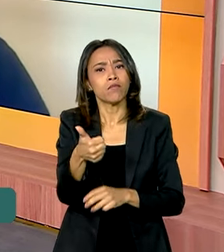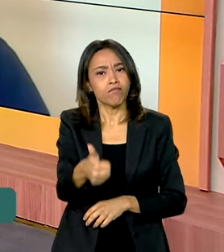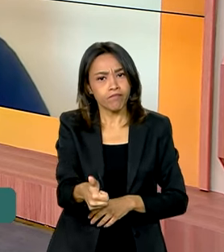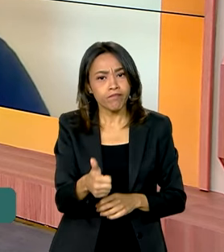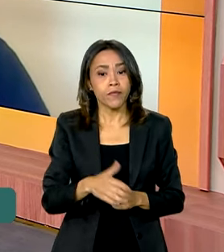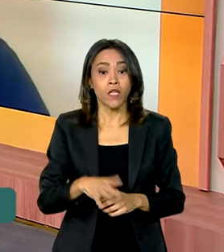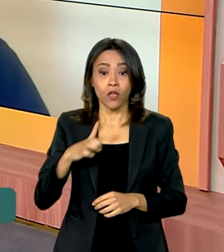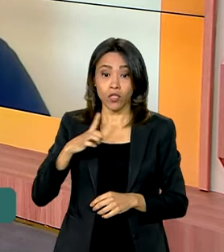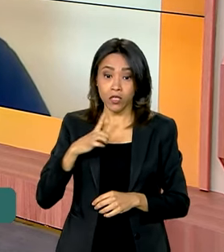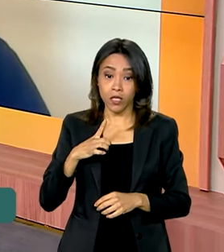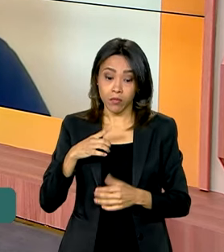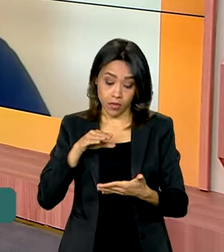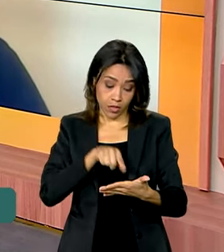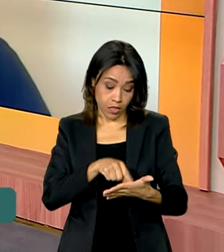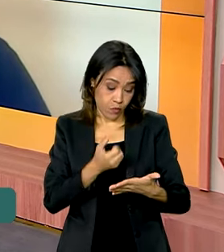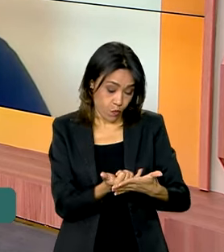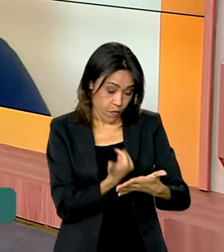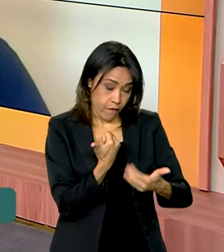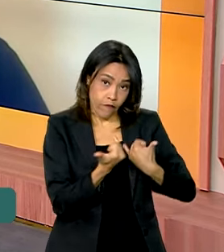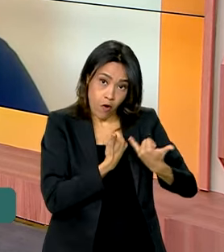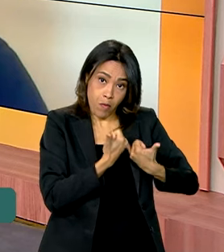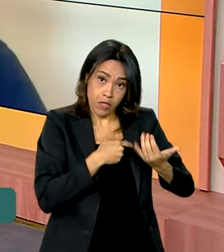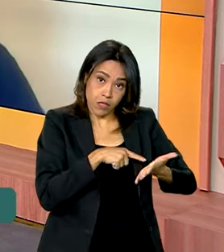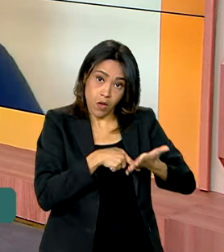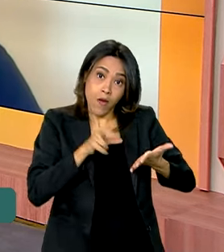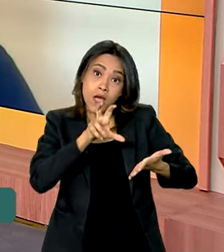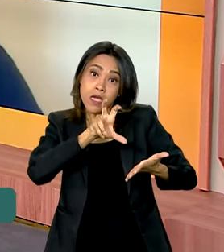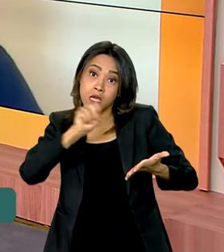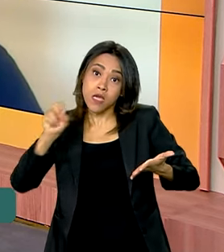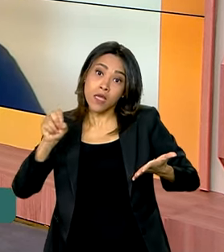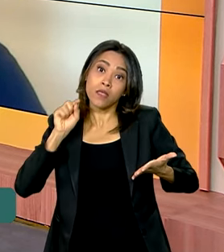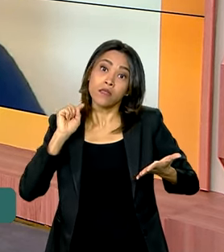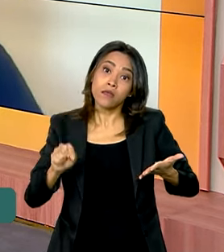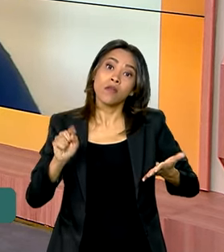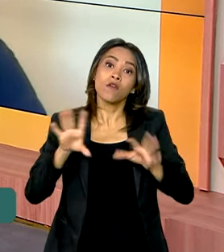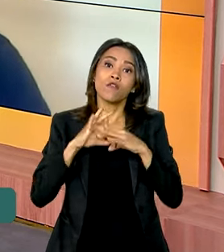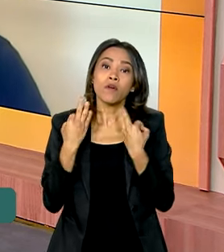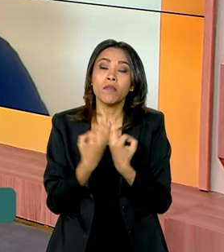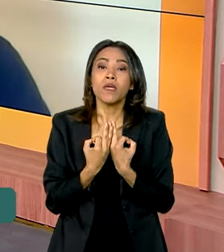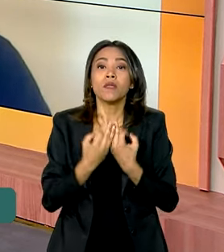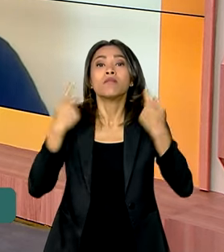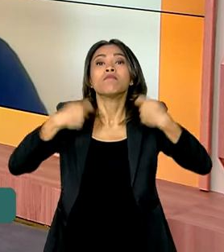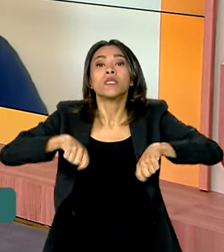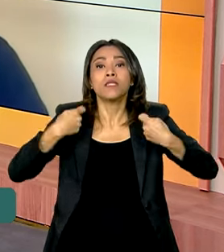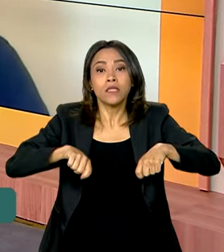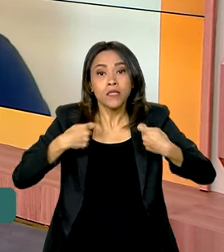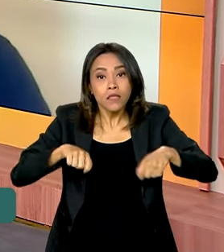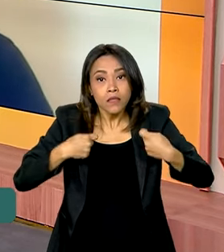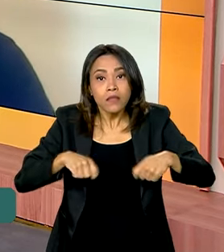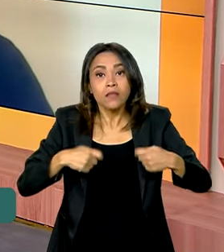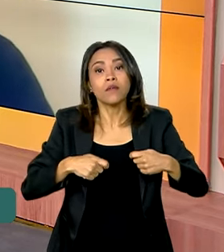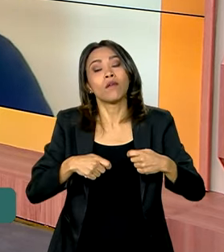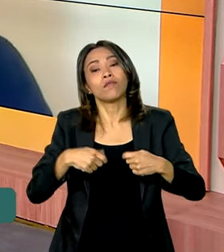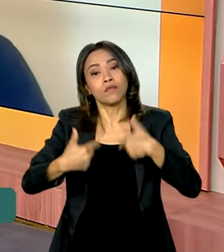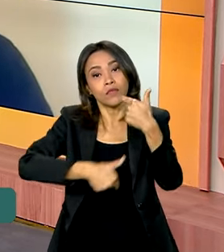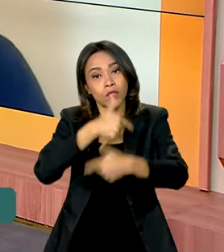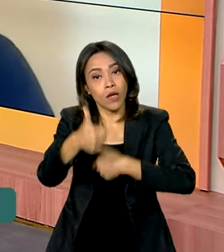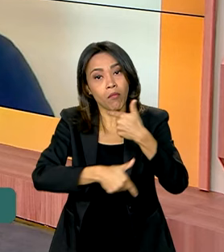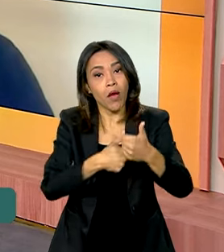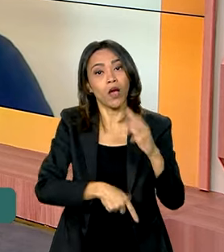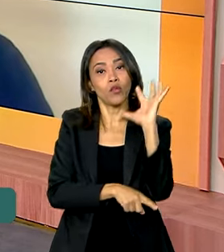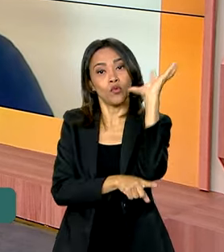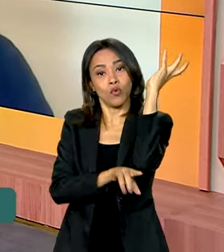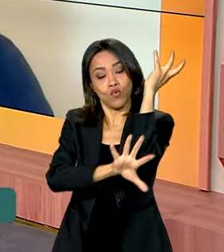aqui que cerca de 500 mil famílias dependem dos manguezais para sobreviver, né? A gente está falando aí dos